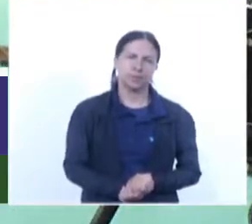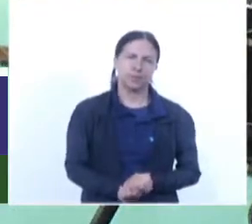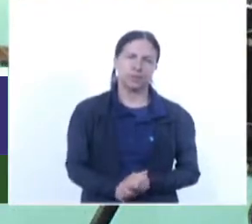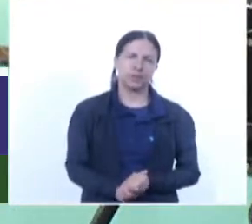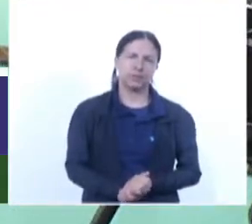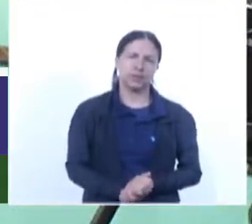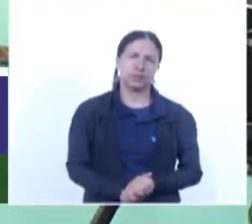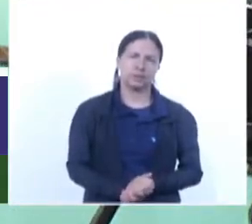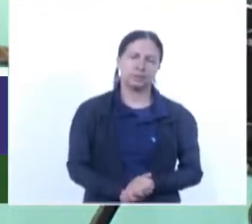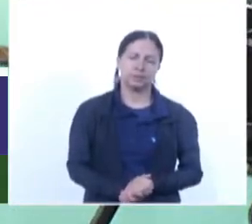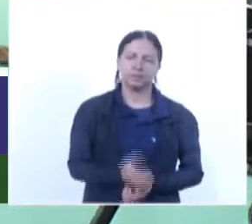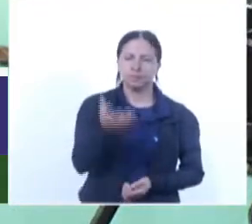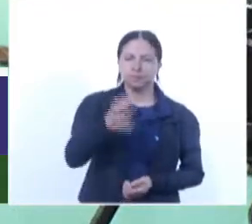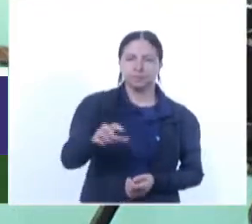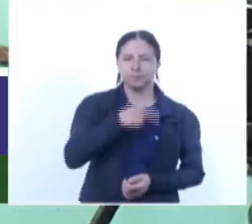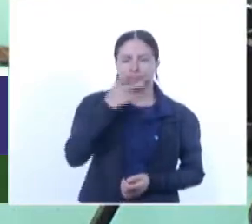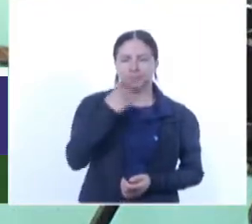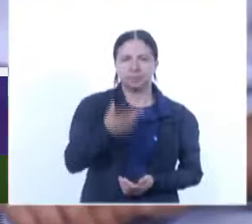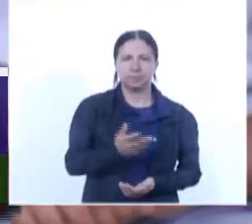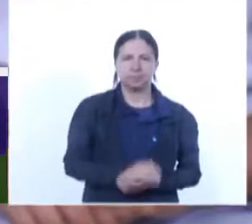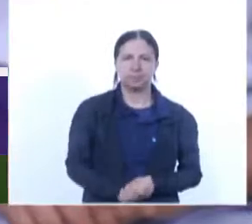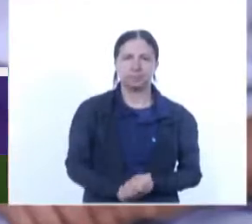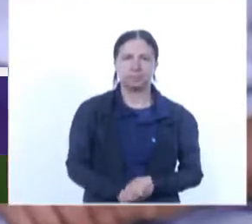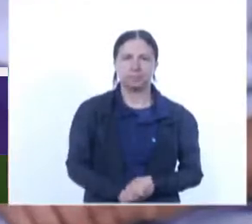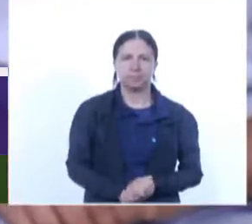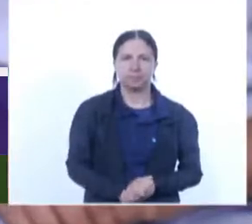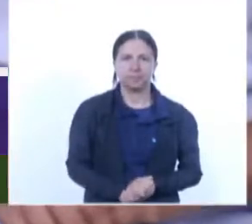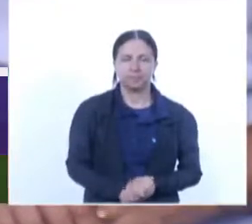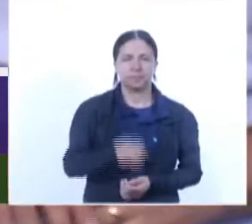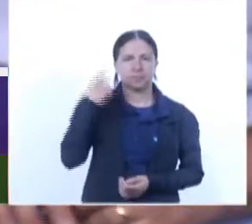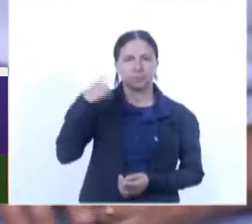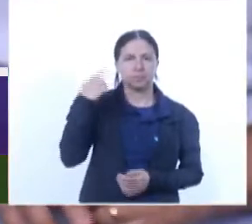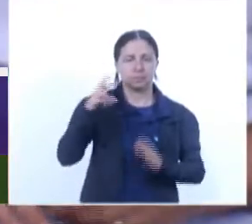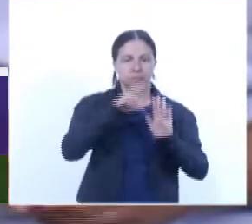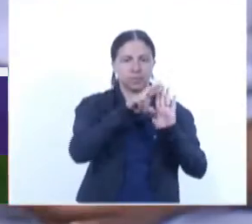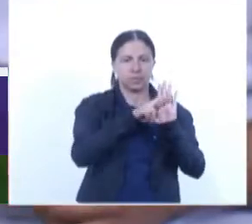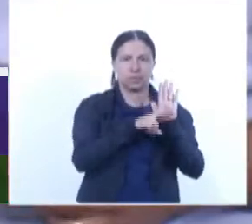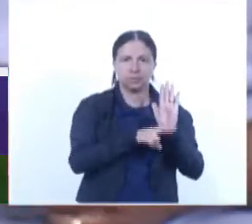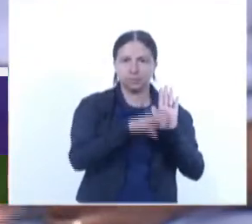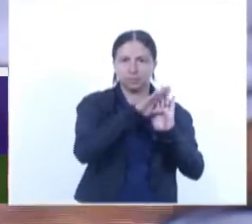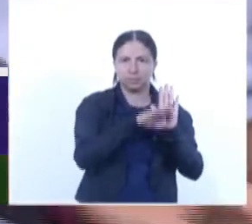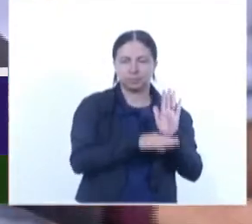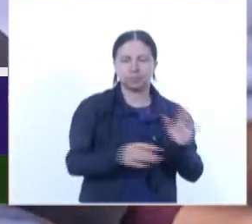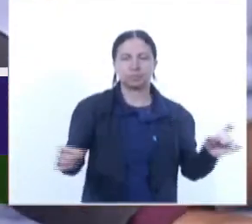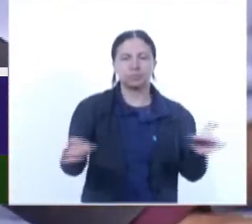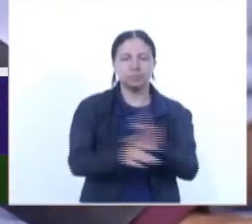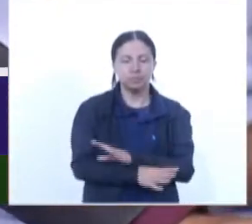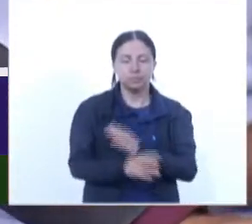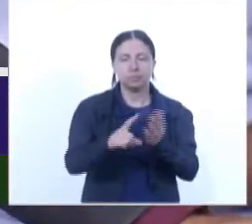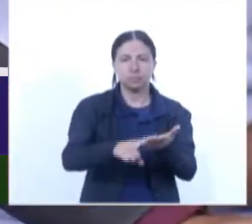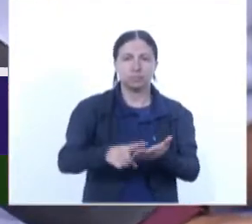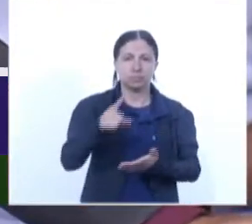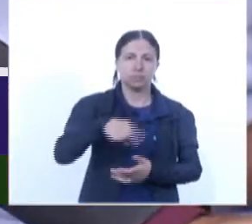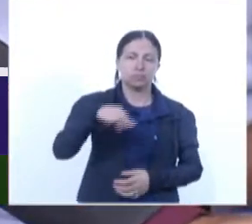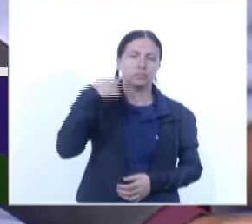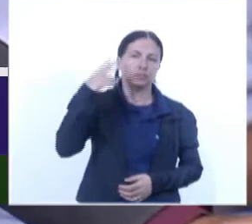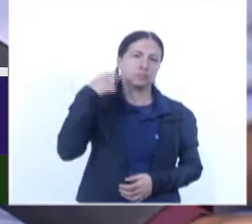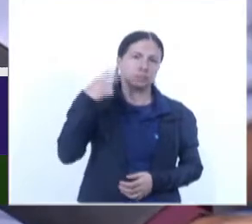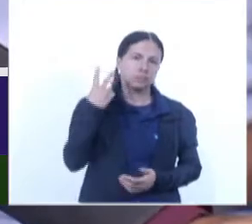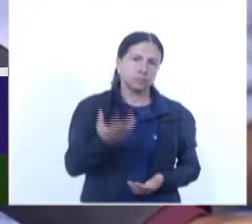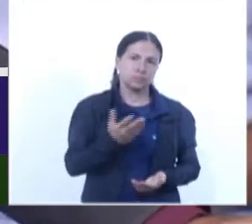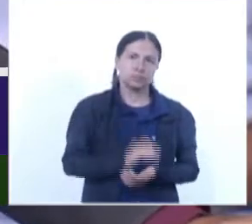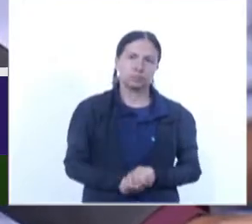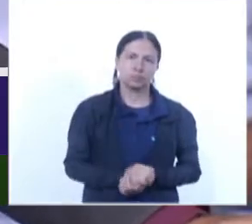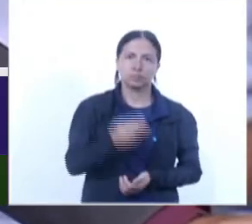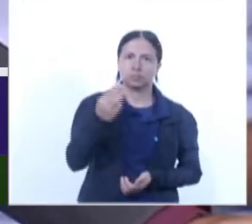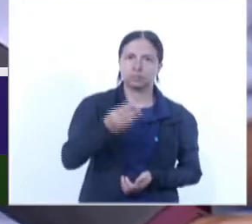você deu tempo à mesa senhores vereadores nada mais havendo em volta convido o senhor vereadores para